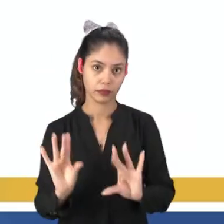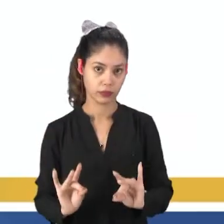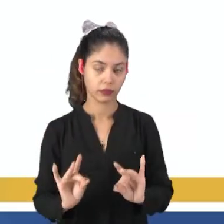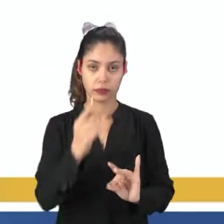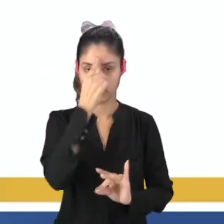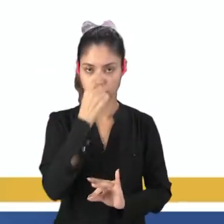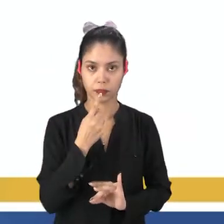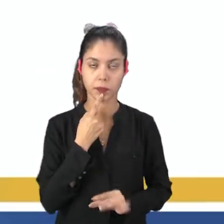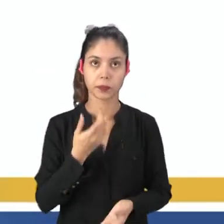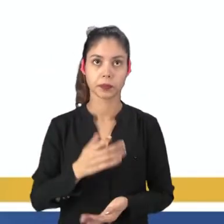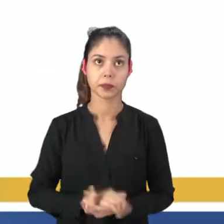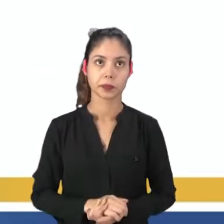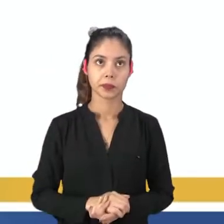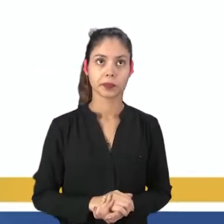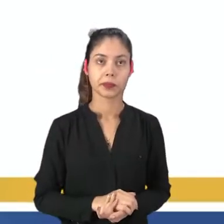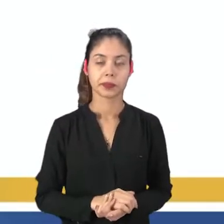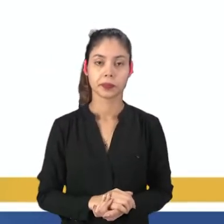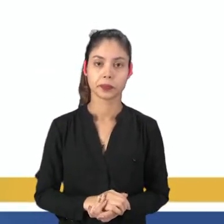não textuais,